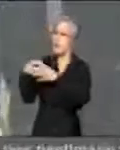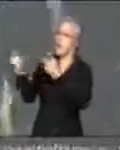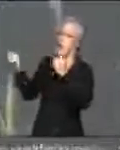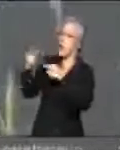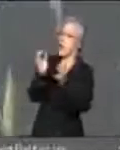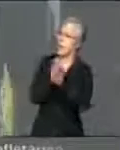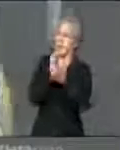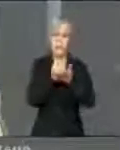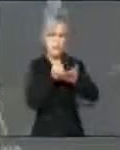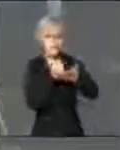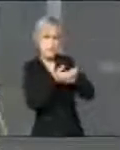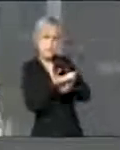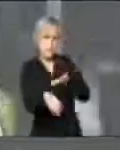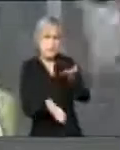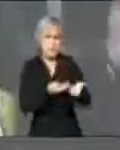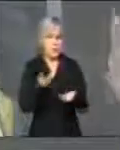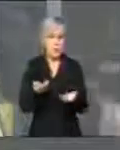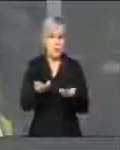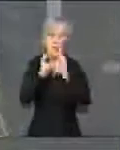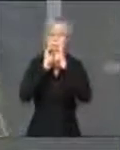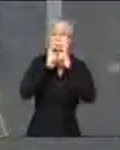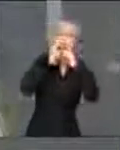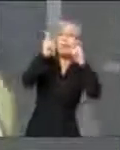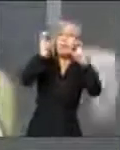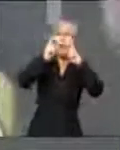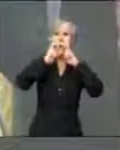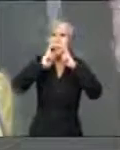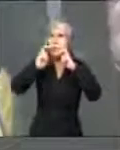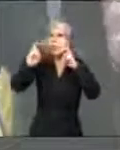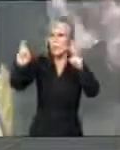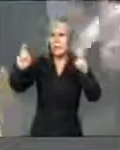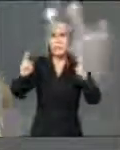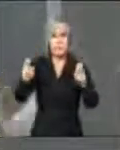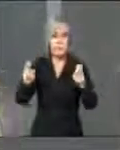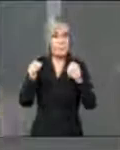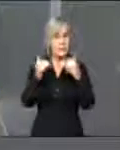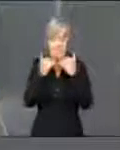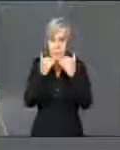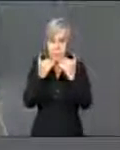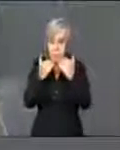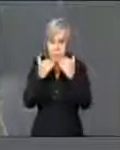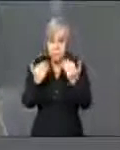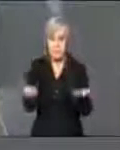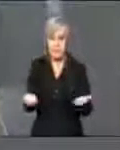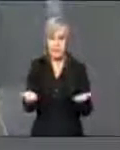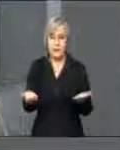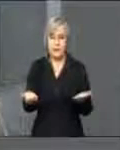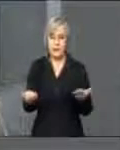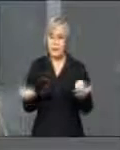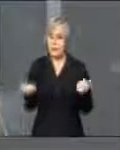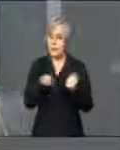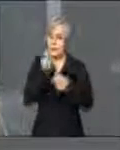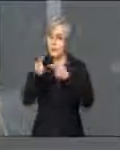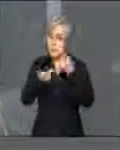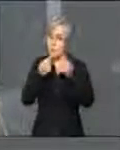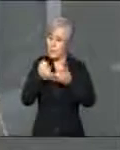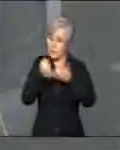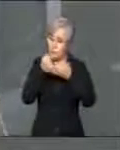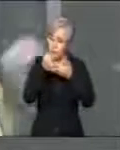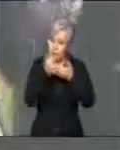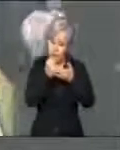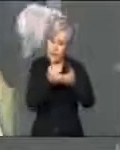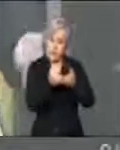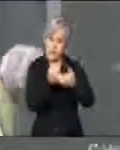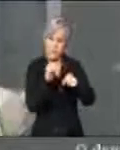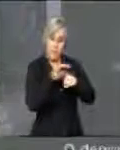oposição, seja da situação, com gritos, não é? Histéricos, mas a gente tem que aumentar o argumento. O que a gente tem que